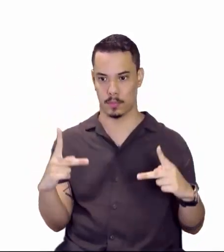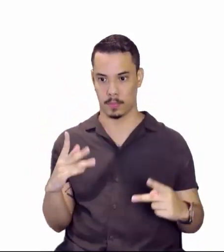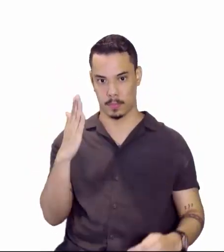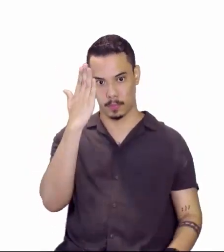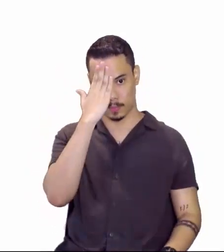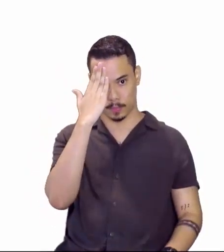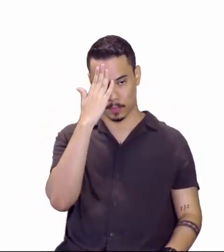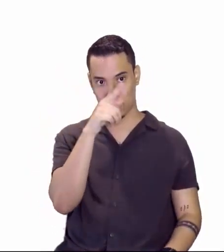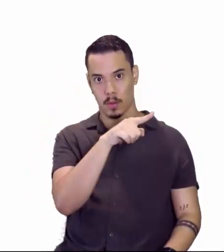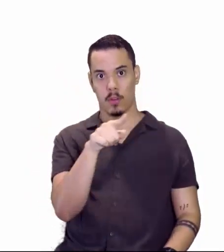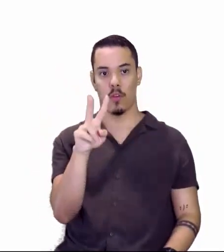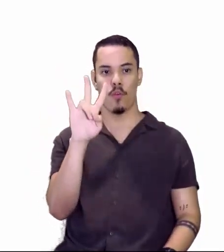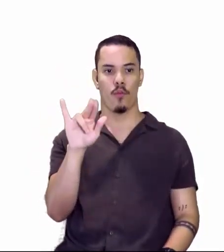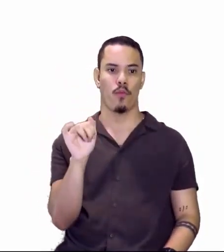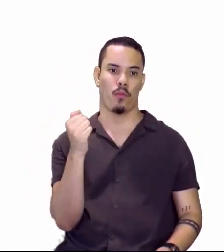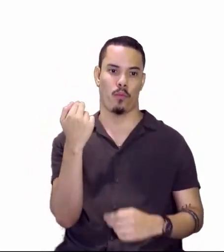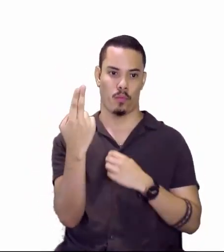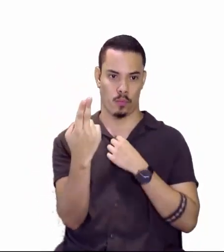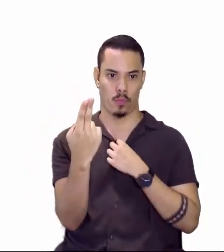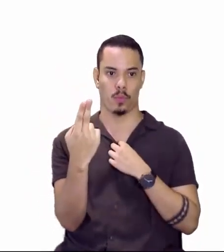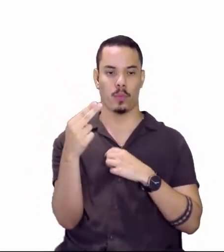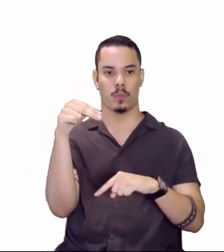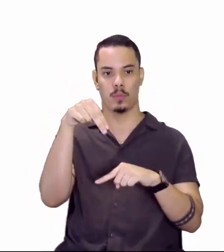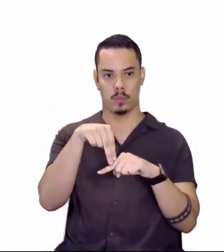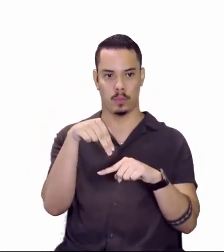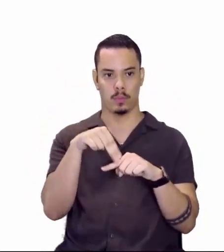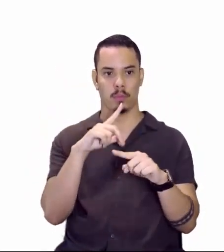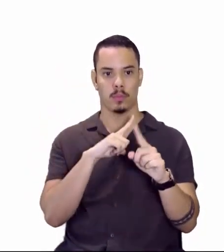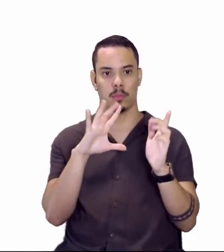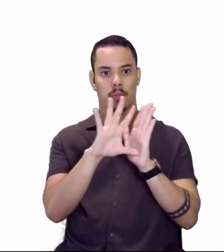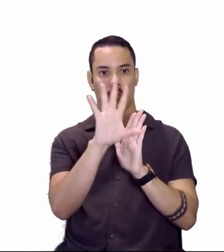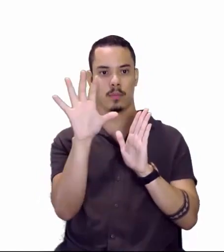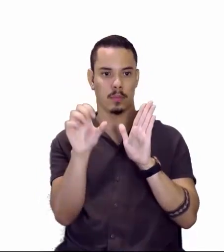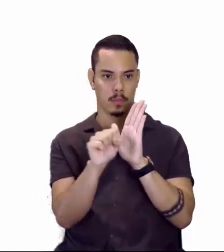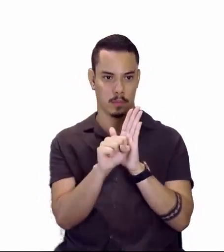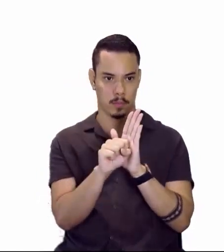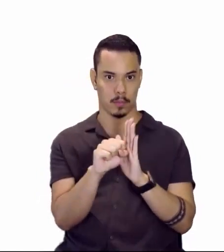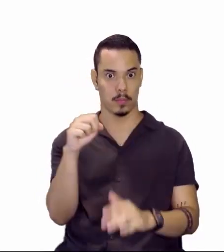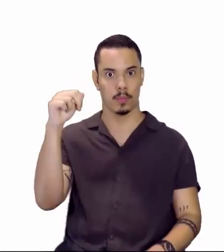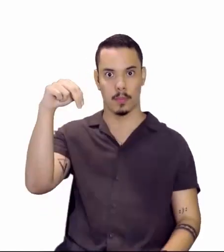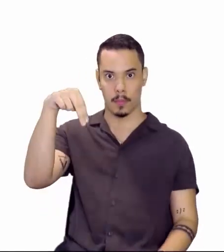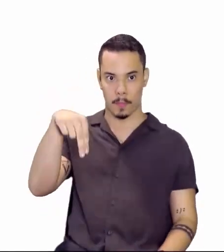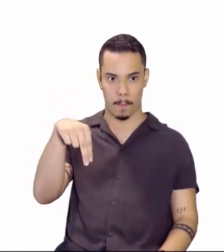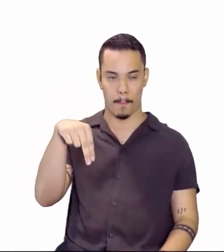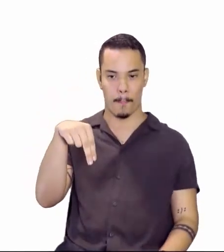você viu que o nitrogênio tem como símbolo o N.